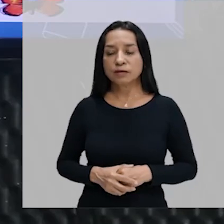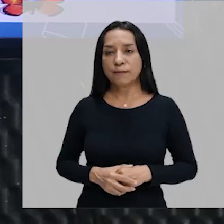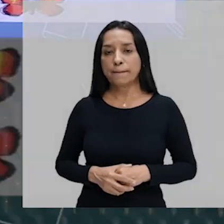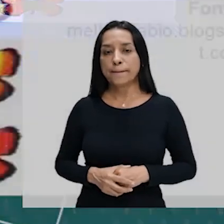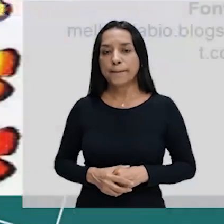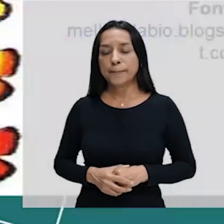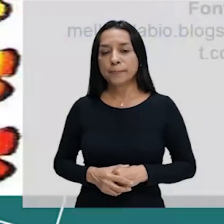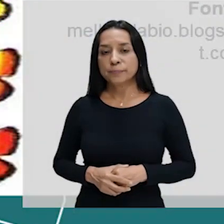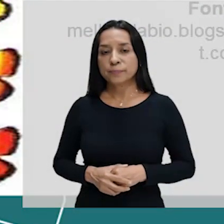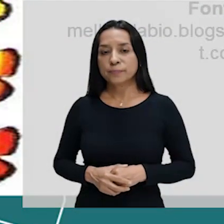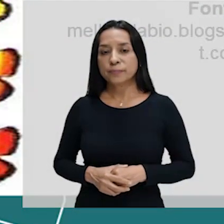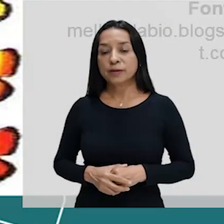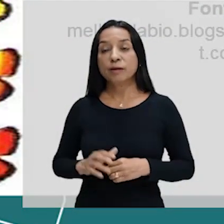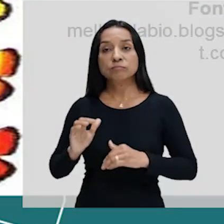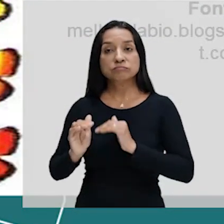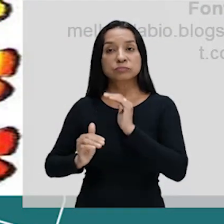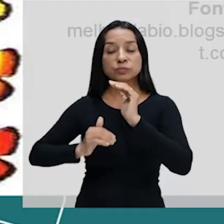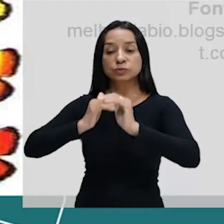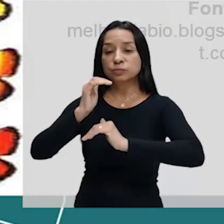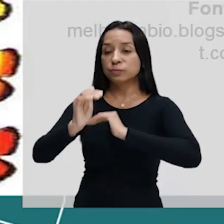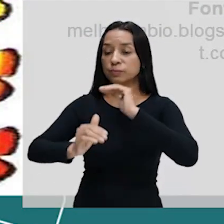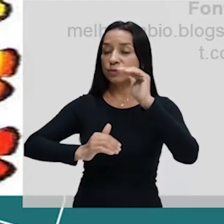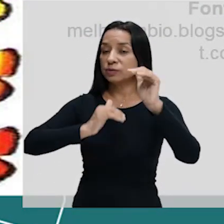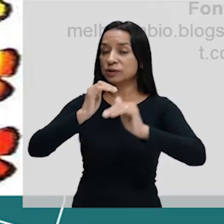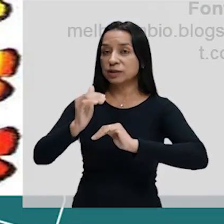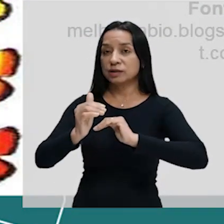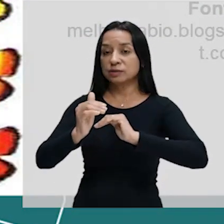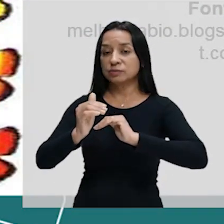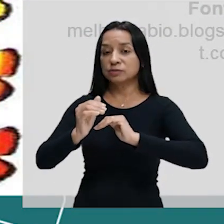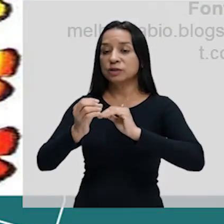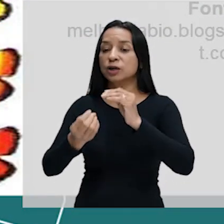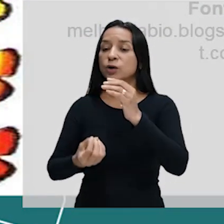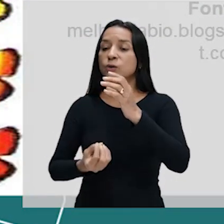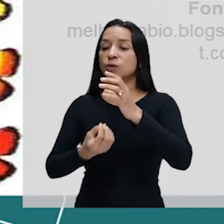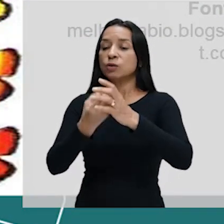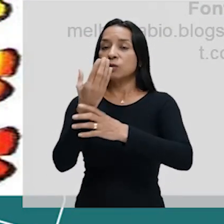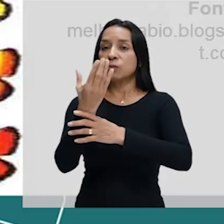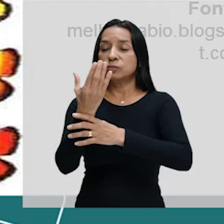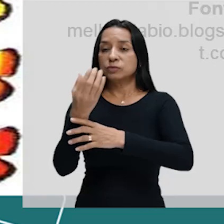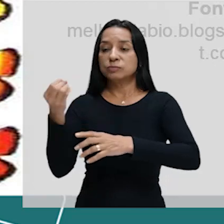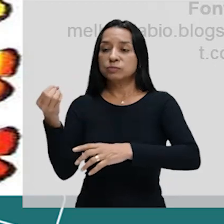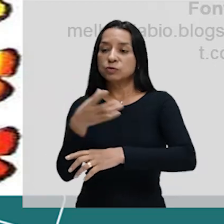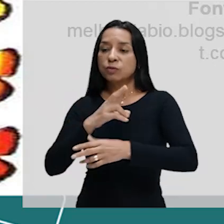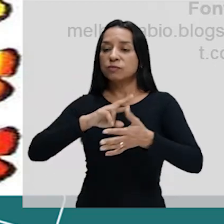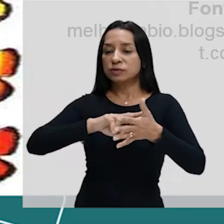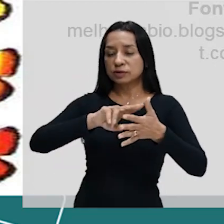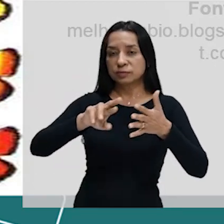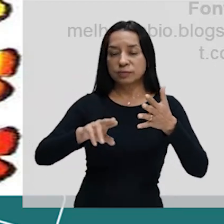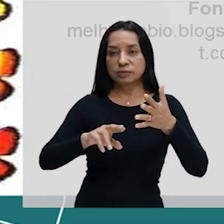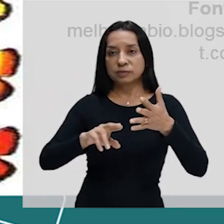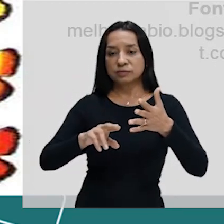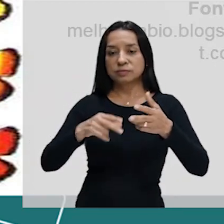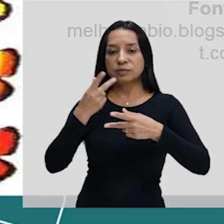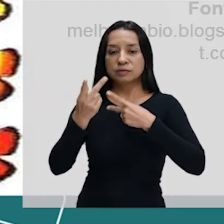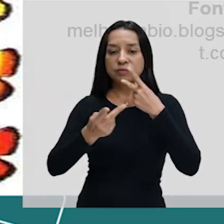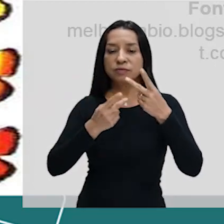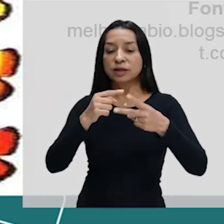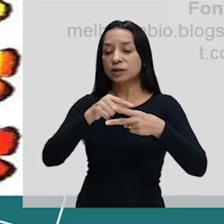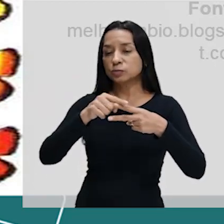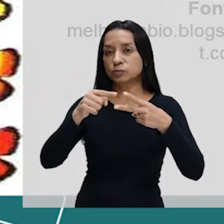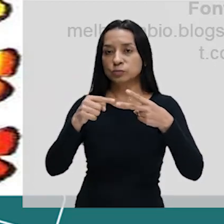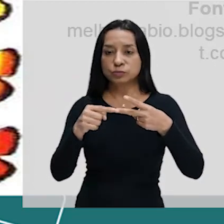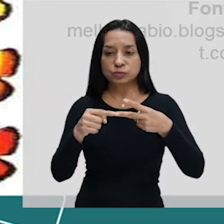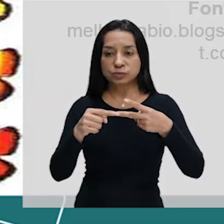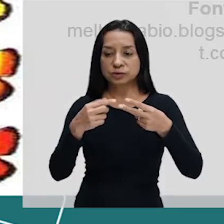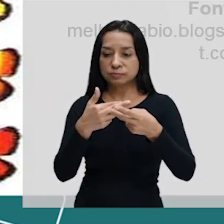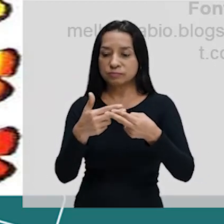processos de especiação? Como é que as novas espécies elas vão surgir? A gente vai falar de dois mecanismos de